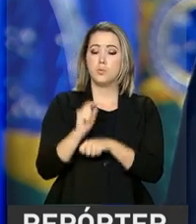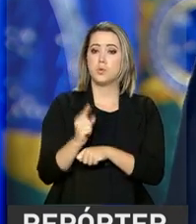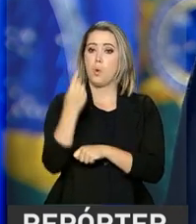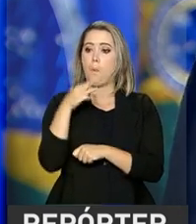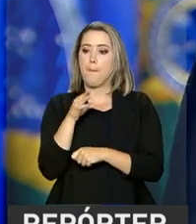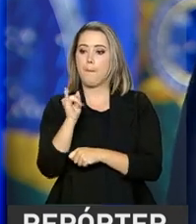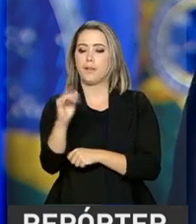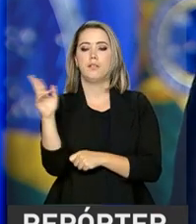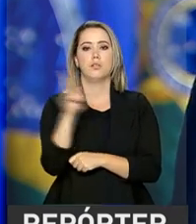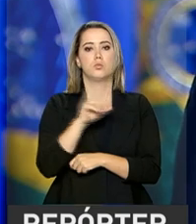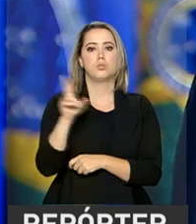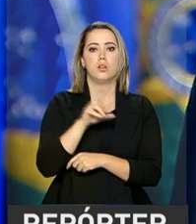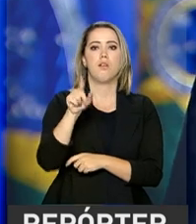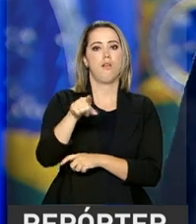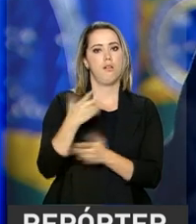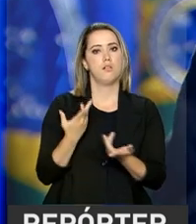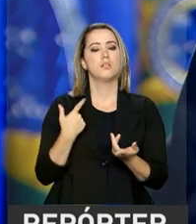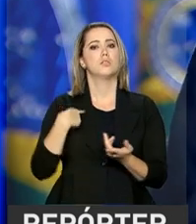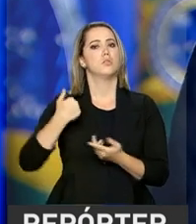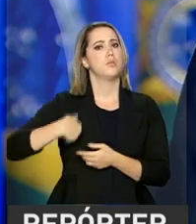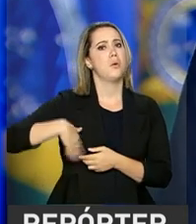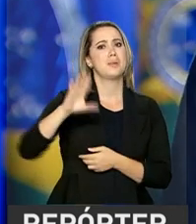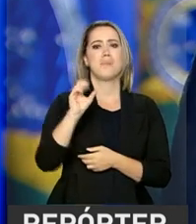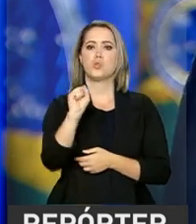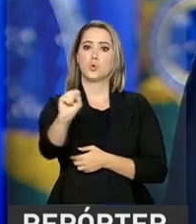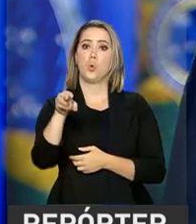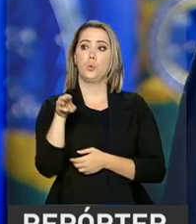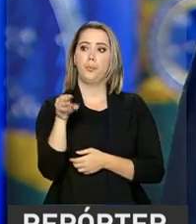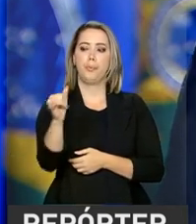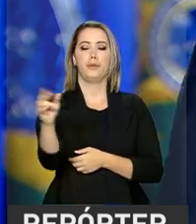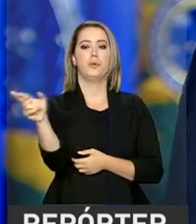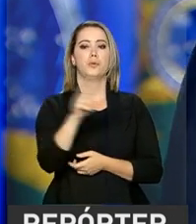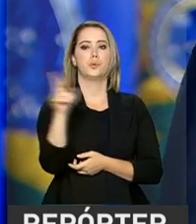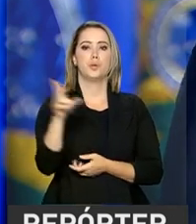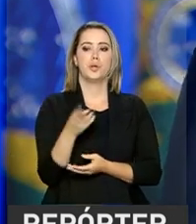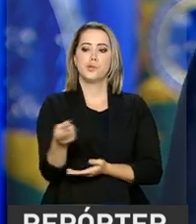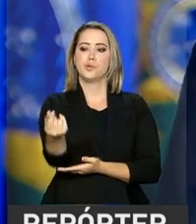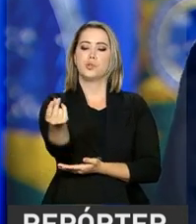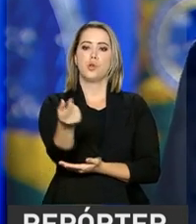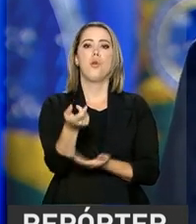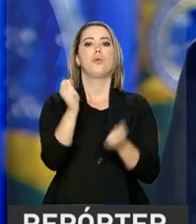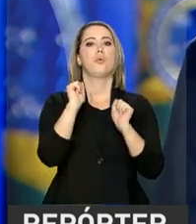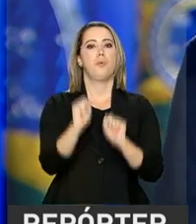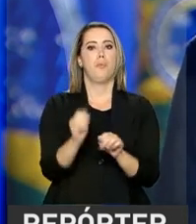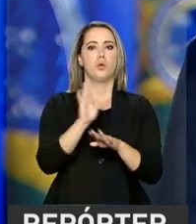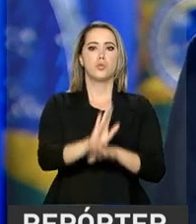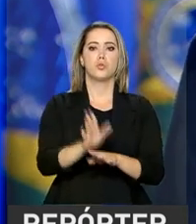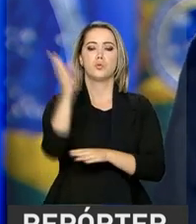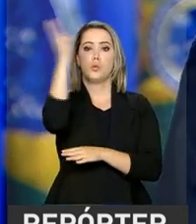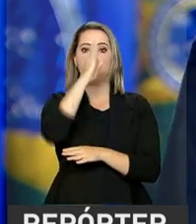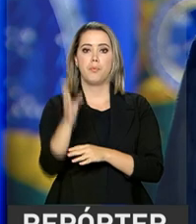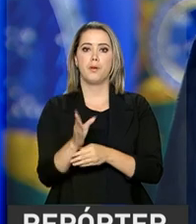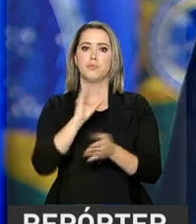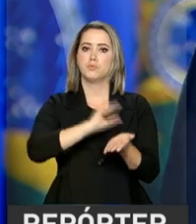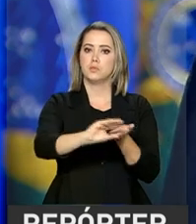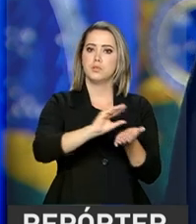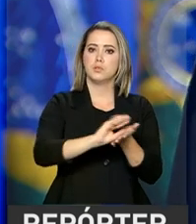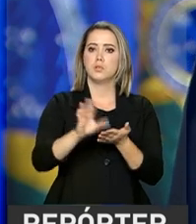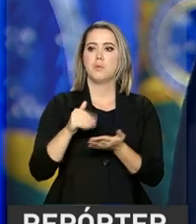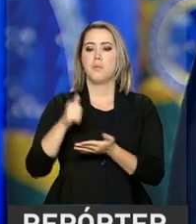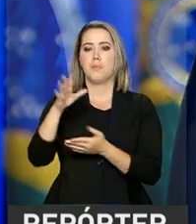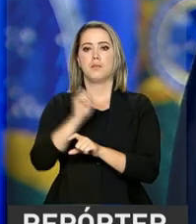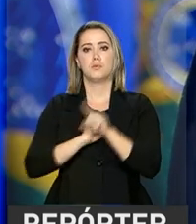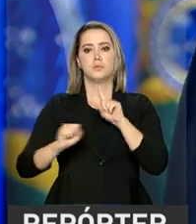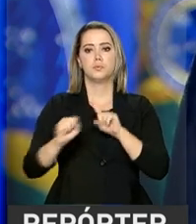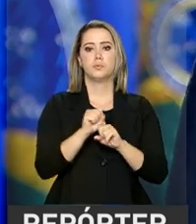medida. E vamos chegar a mais de R$8 bilhões, dinheiro que poderá ajudar o país a investir mais no